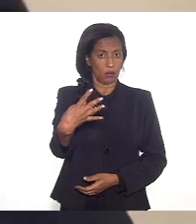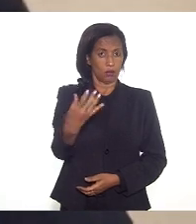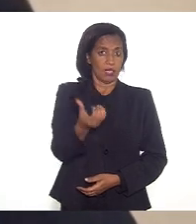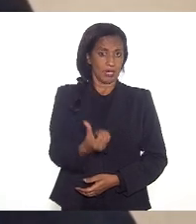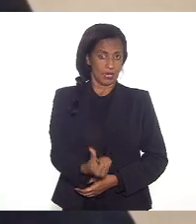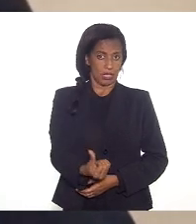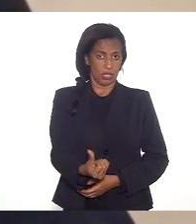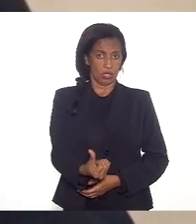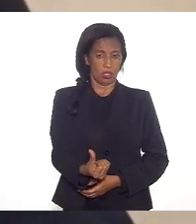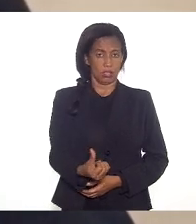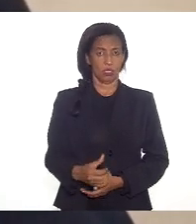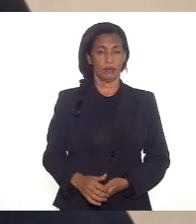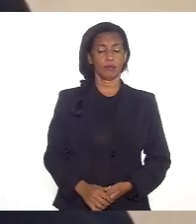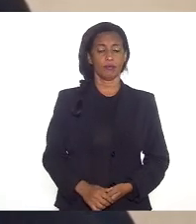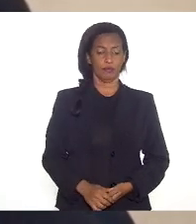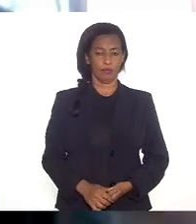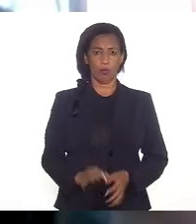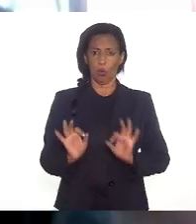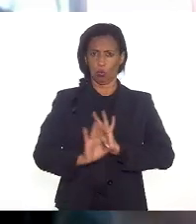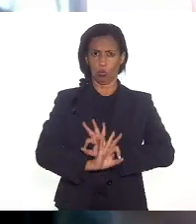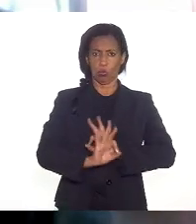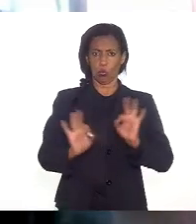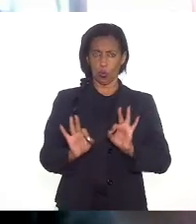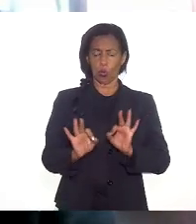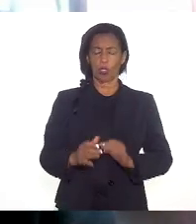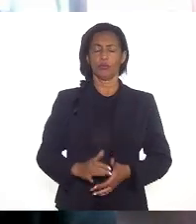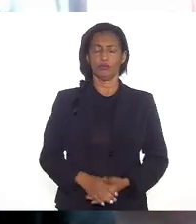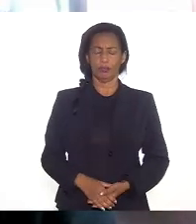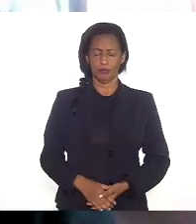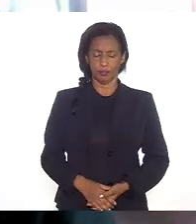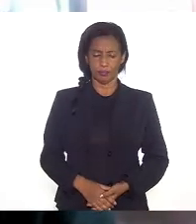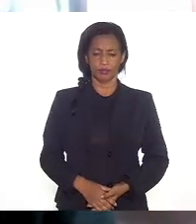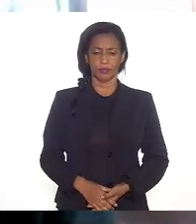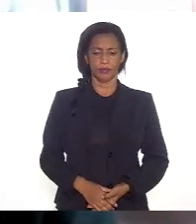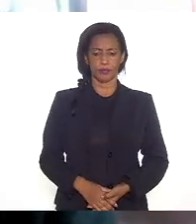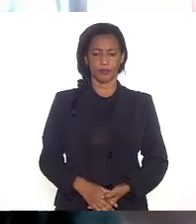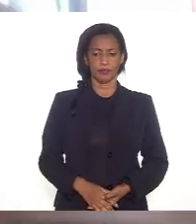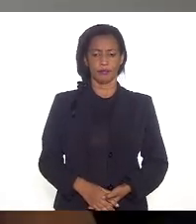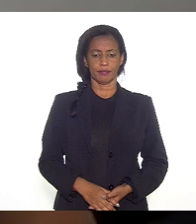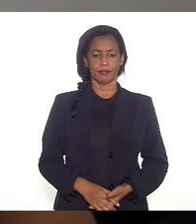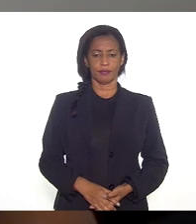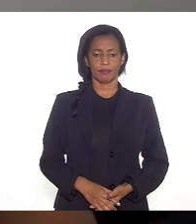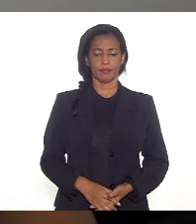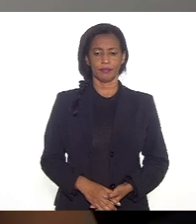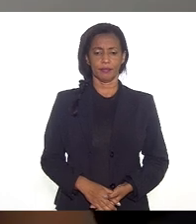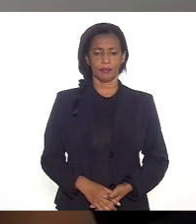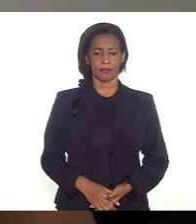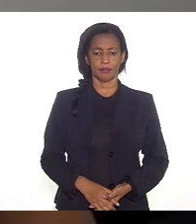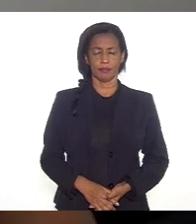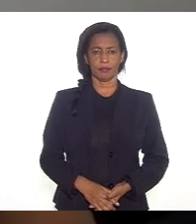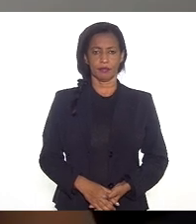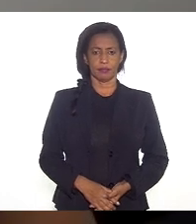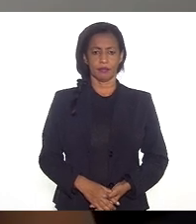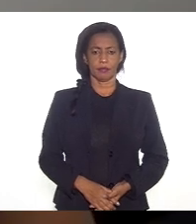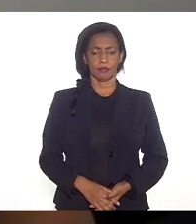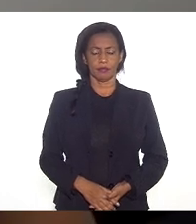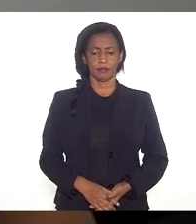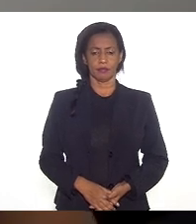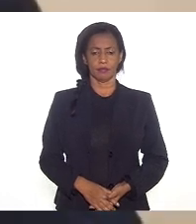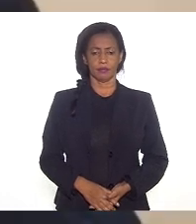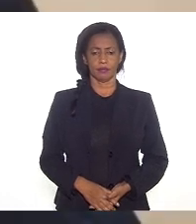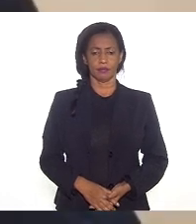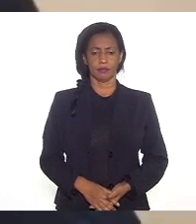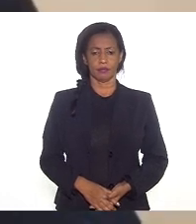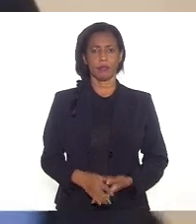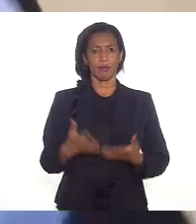e a 6. Ótimo, consenso. Ok? Vamos fazer aprovando... um consenso, tá bom. Sem problemas, pode ser. Luiz, vamos avançar.